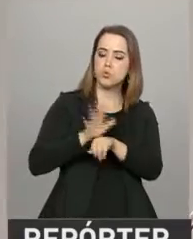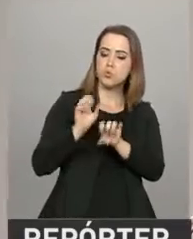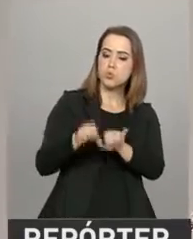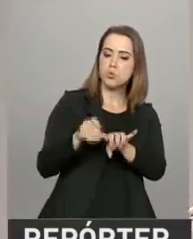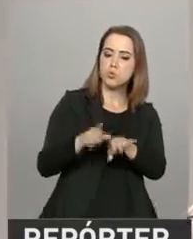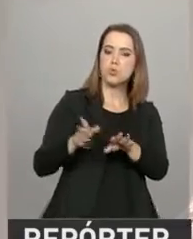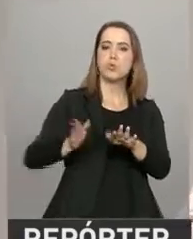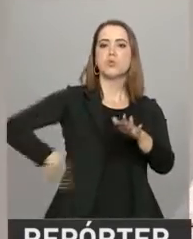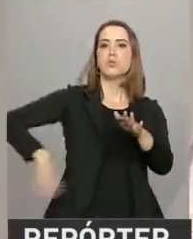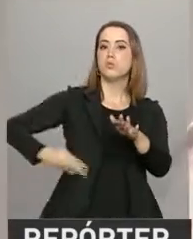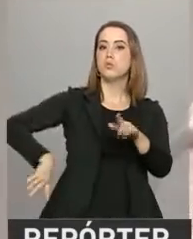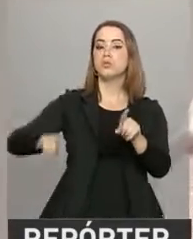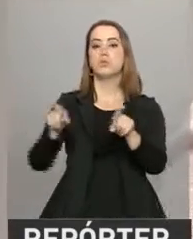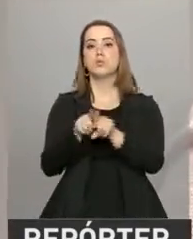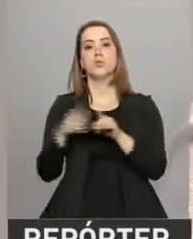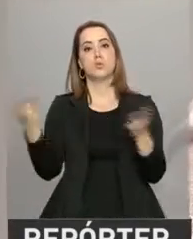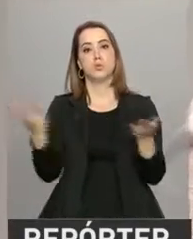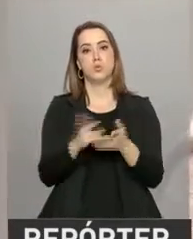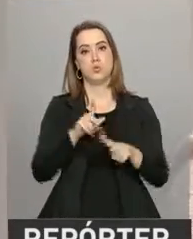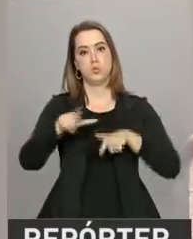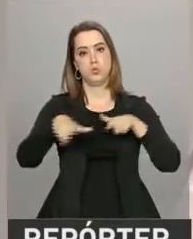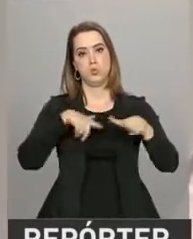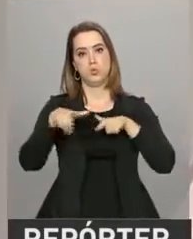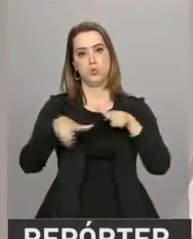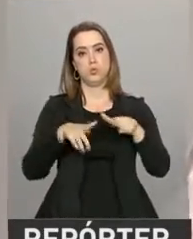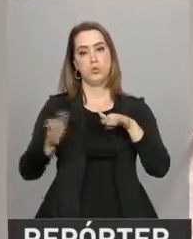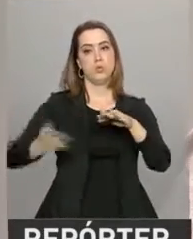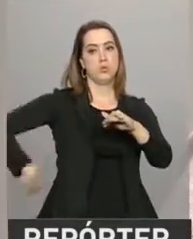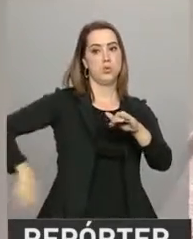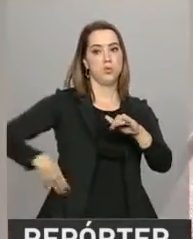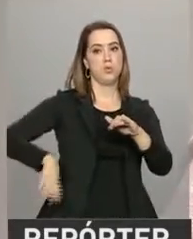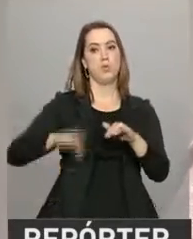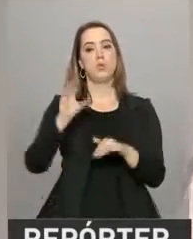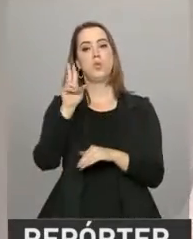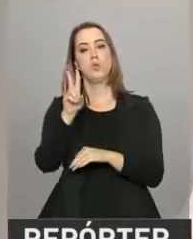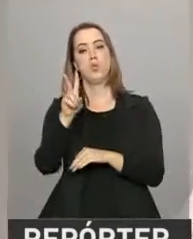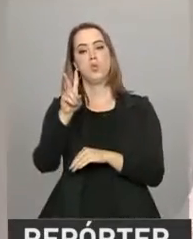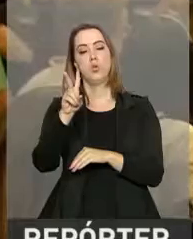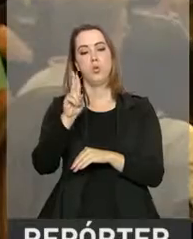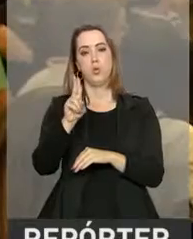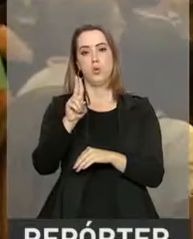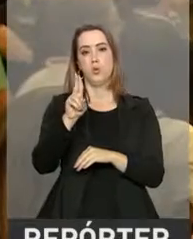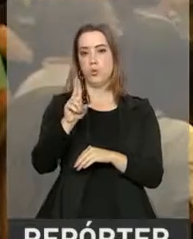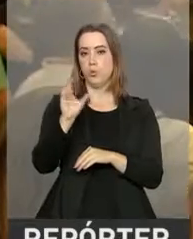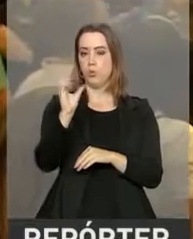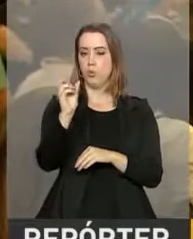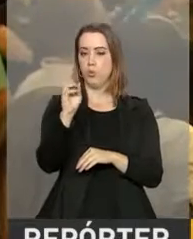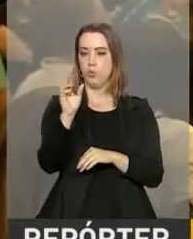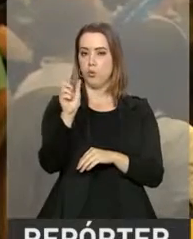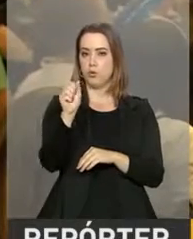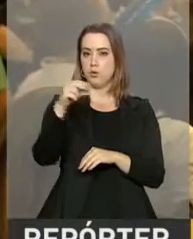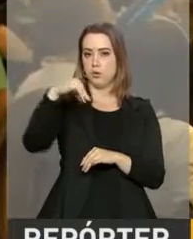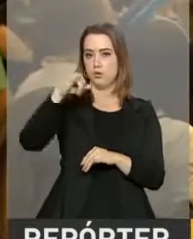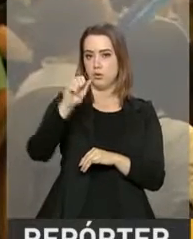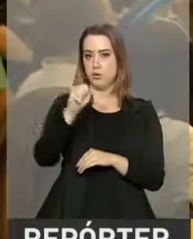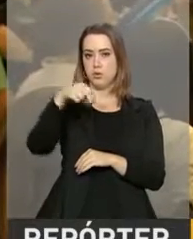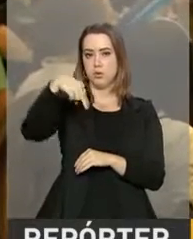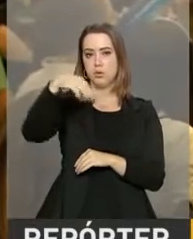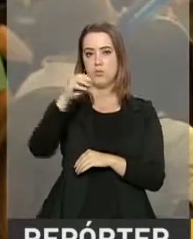Cielo e Bruno Fratos e hoje trabalha com o nadador ucraniano Andriy Govorov. Quando a gente começa a reunir esse